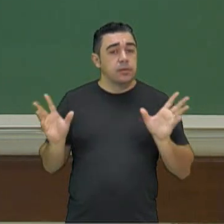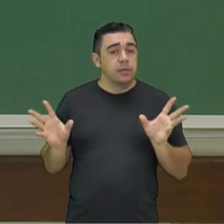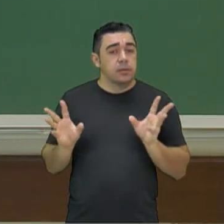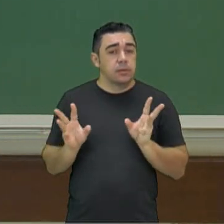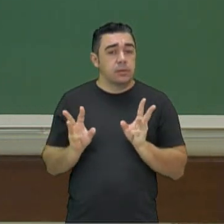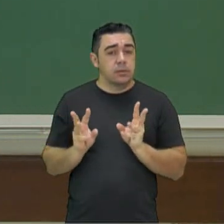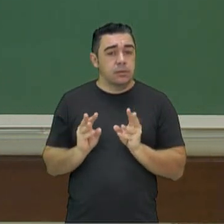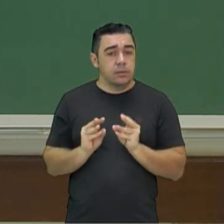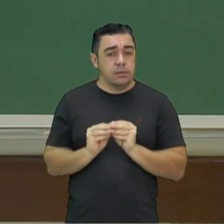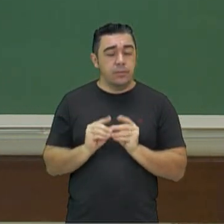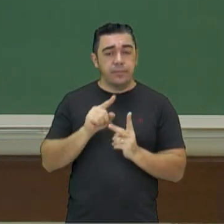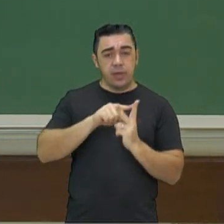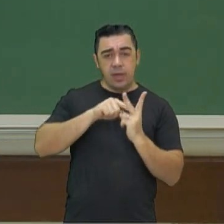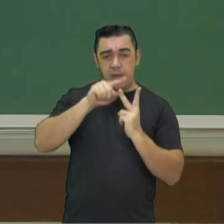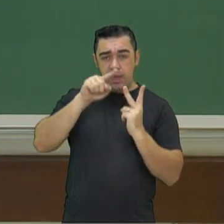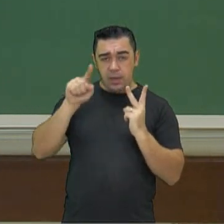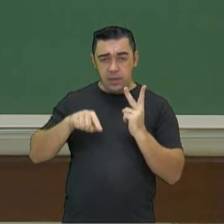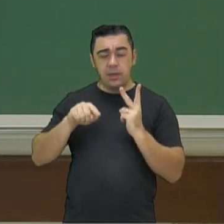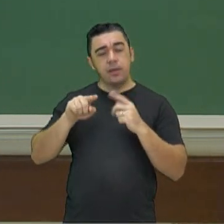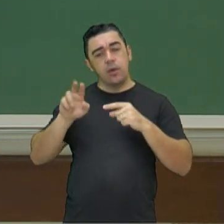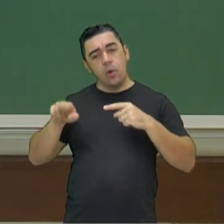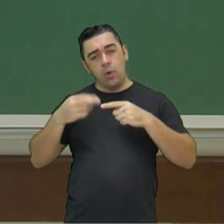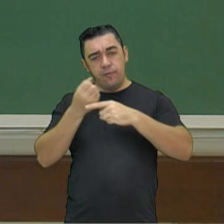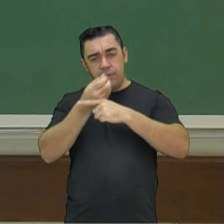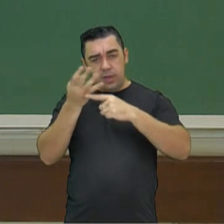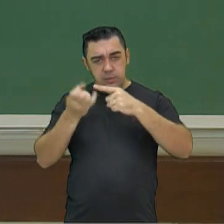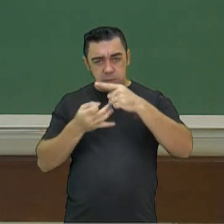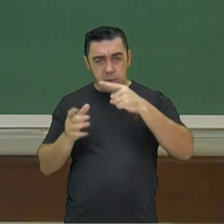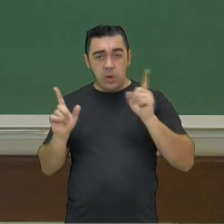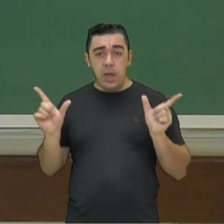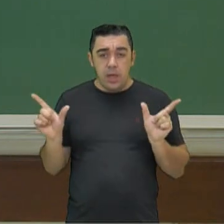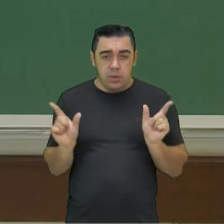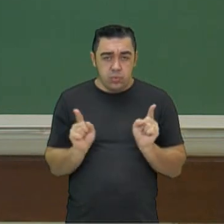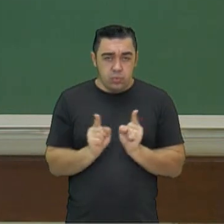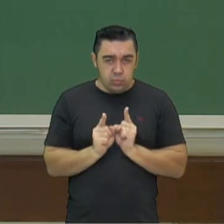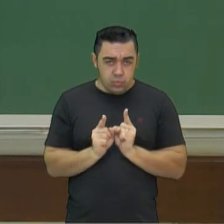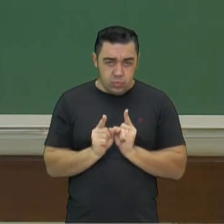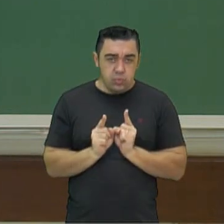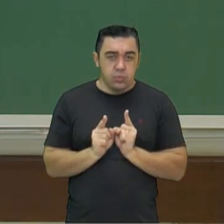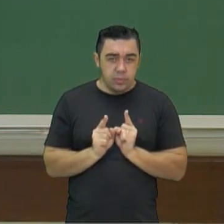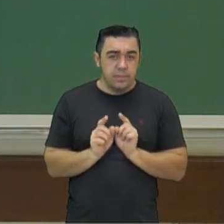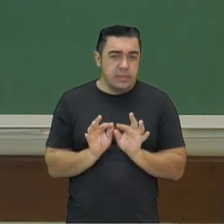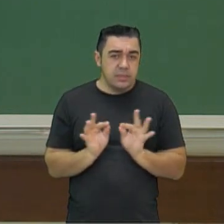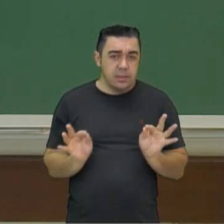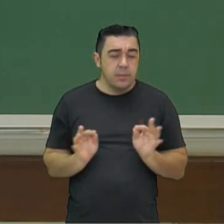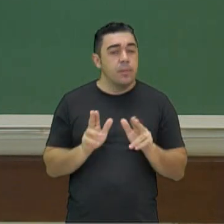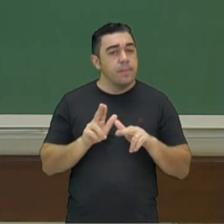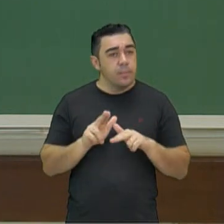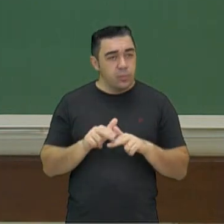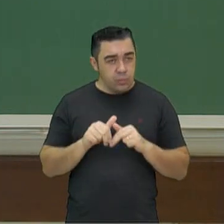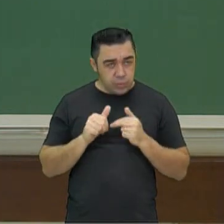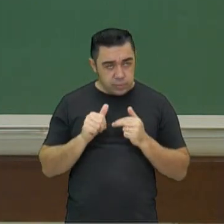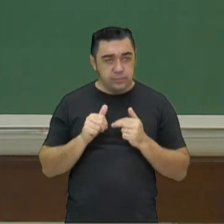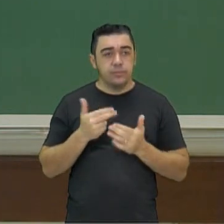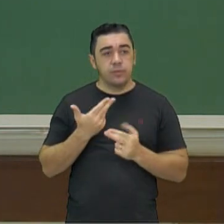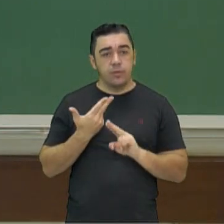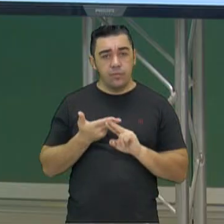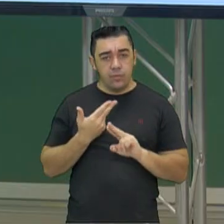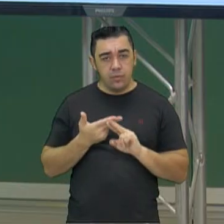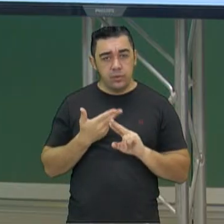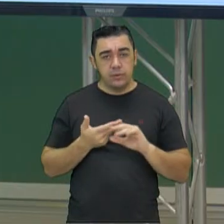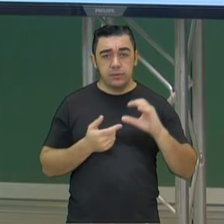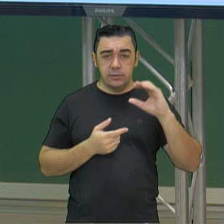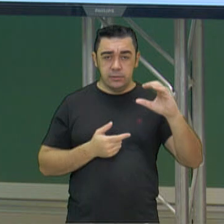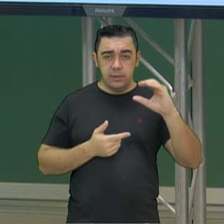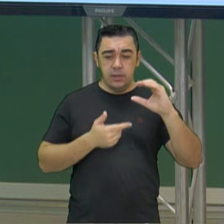as raízes, as frações, as equações na forma mais simples possível. Então é por isso que eu vou aqui